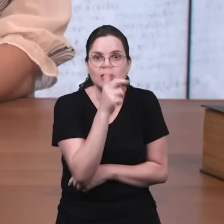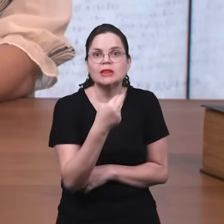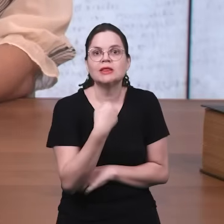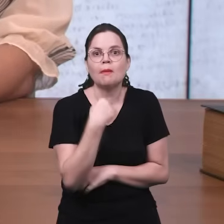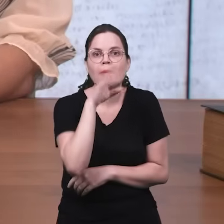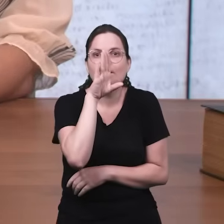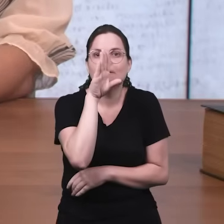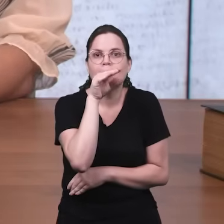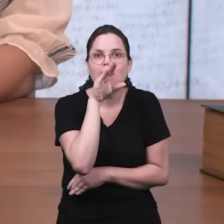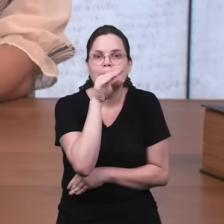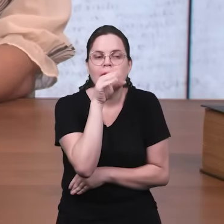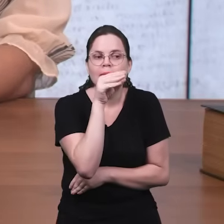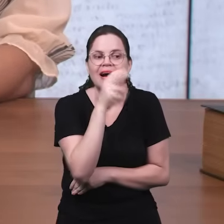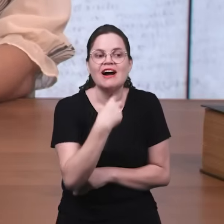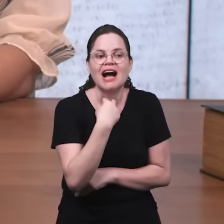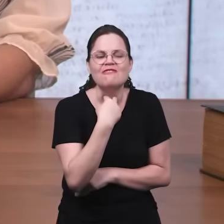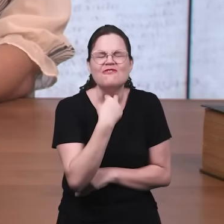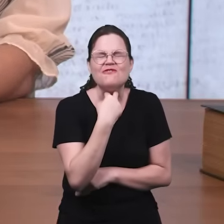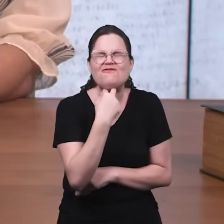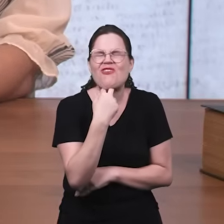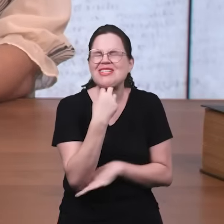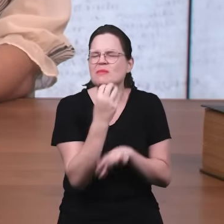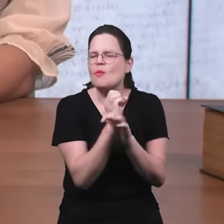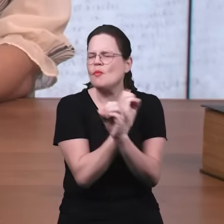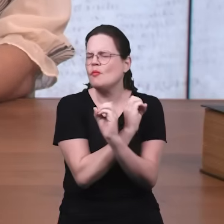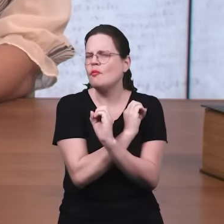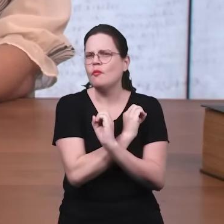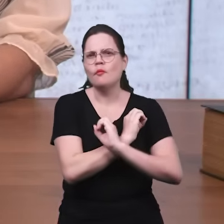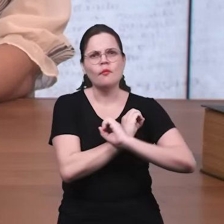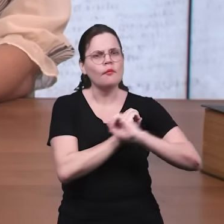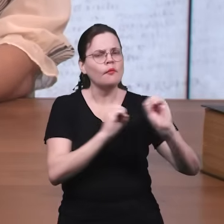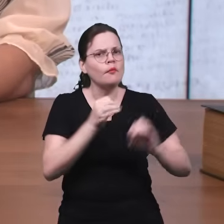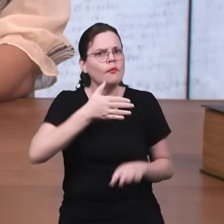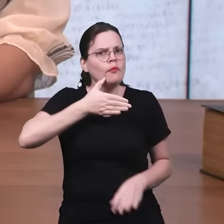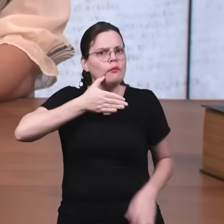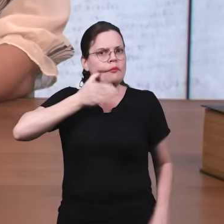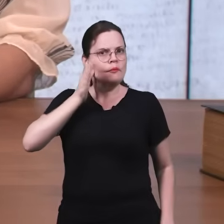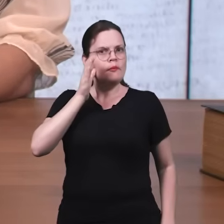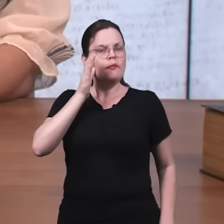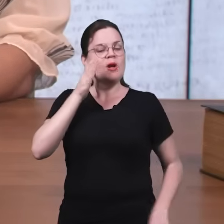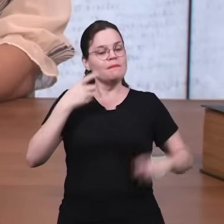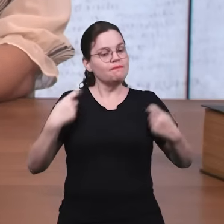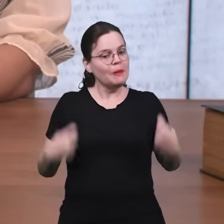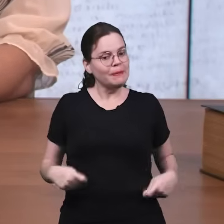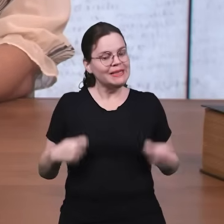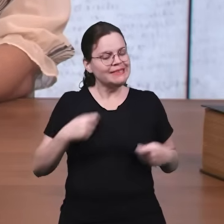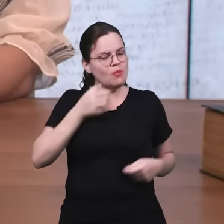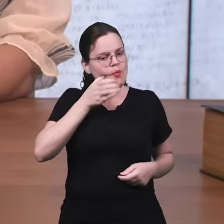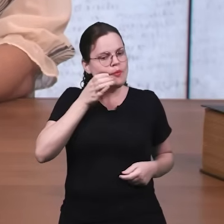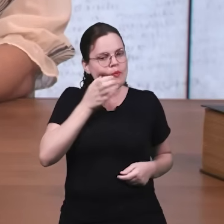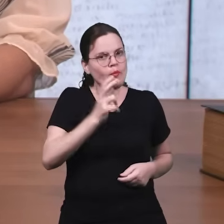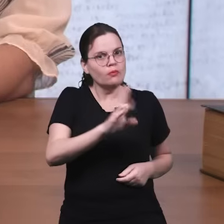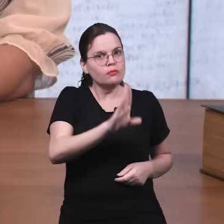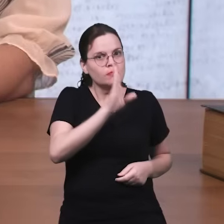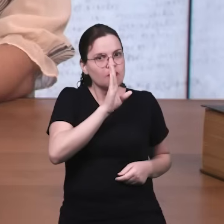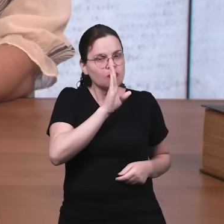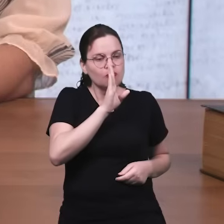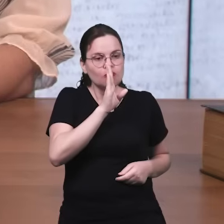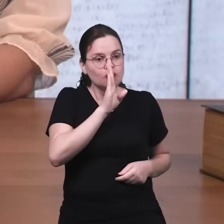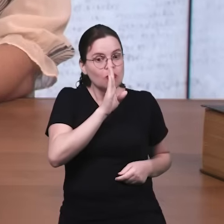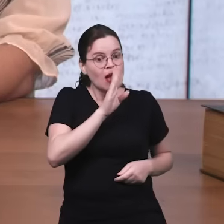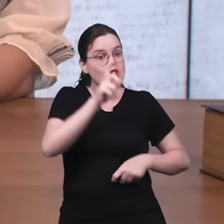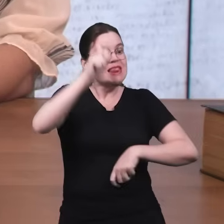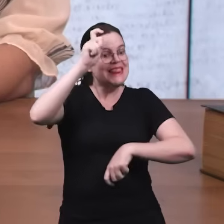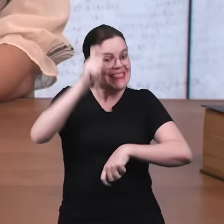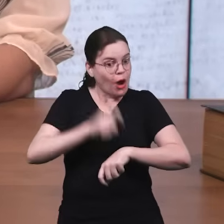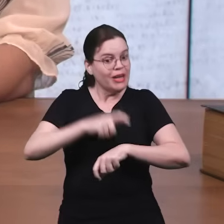nem fareis ouvir a vossa voz, nem sairá palavra alguma da vossa boca, até ao dia que